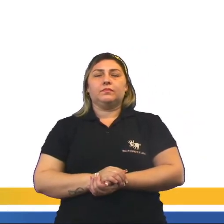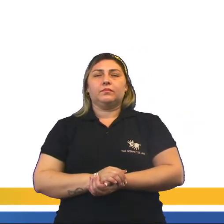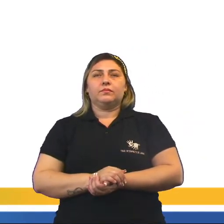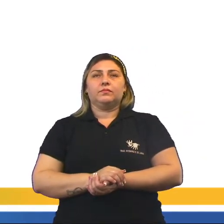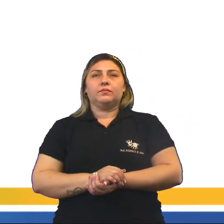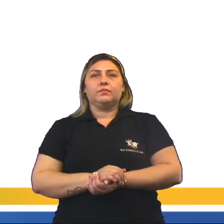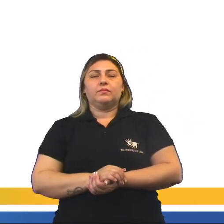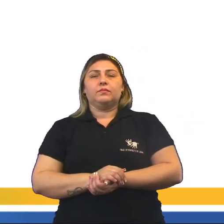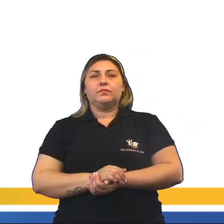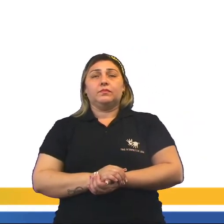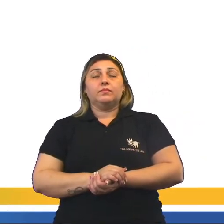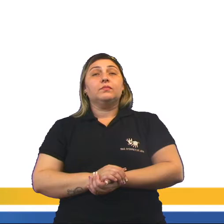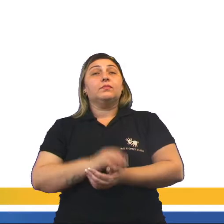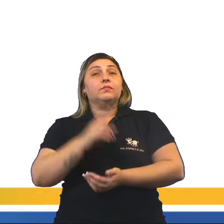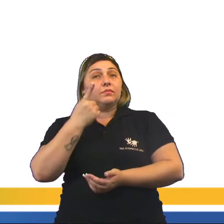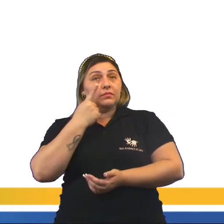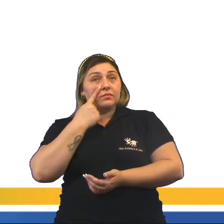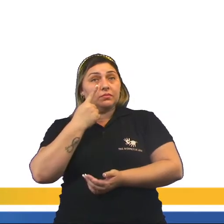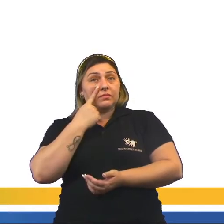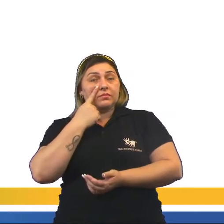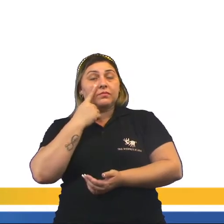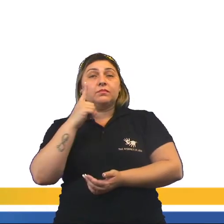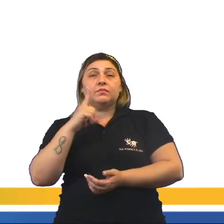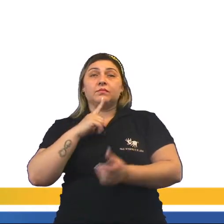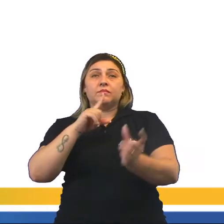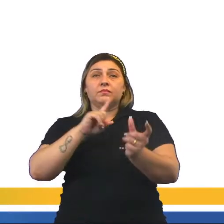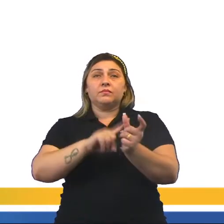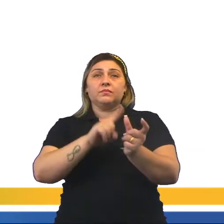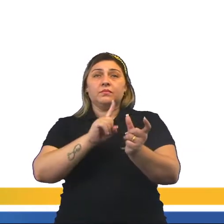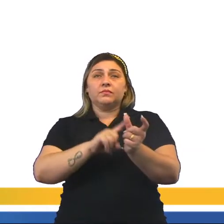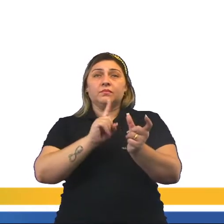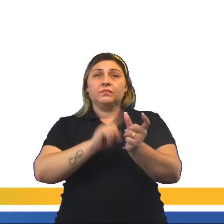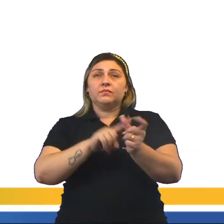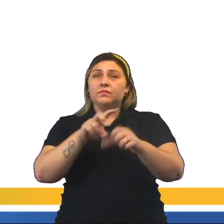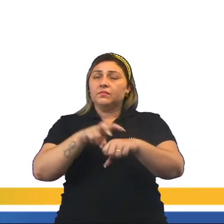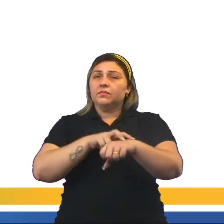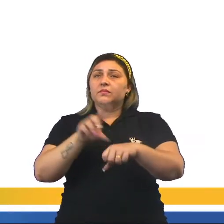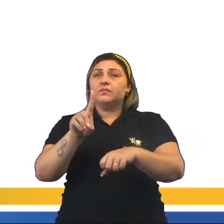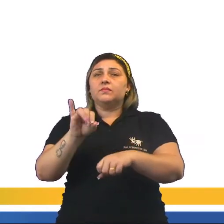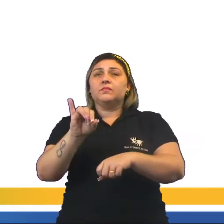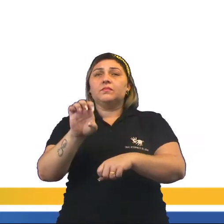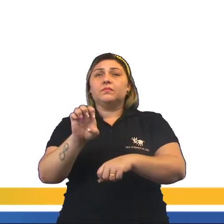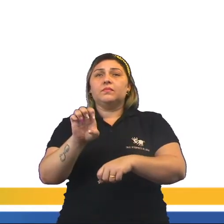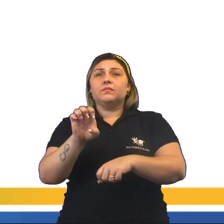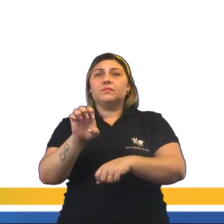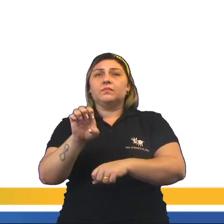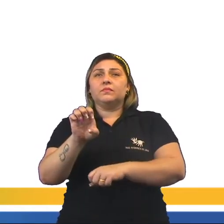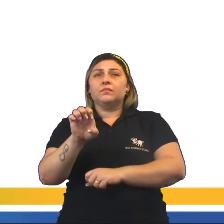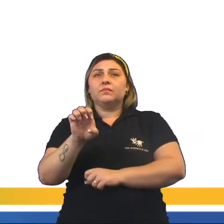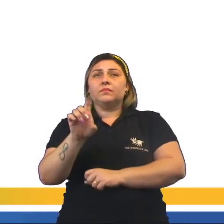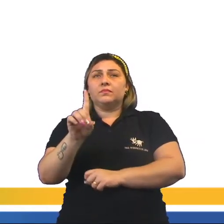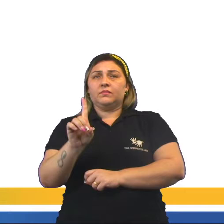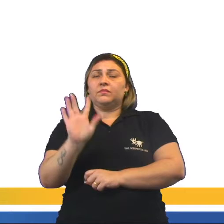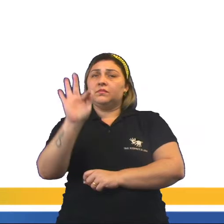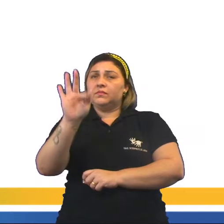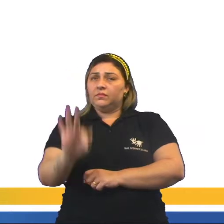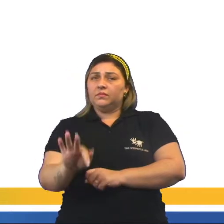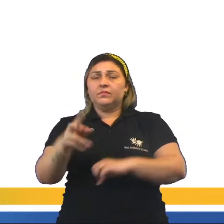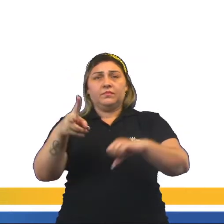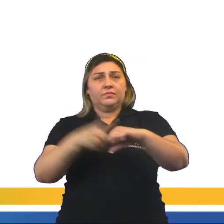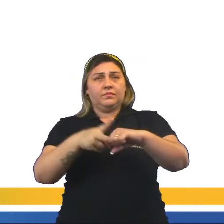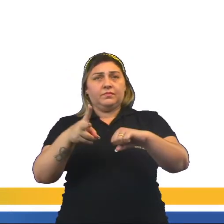2017. Observem que tem uma palavra destacada aí, né? Died. Você percebeu a terminação desse